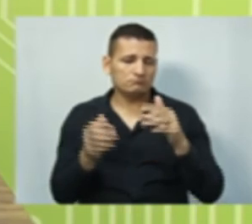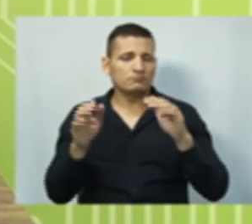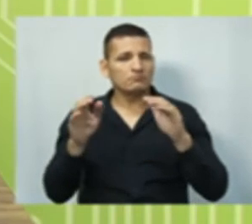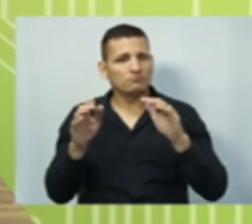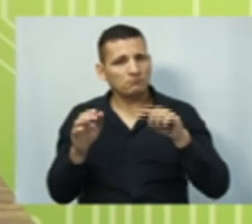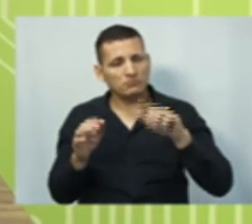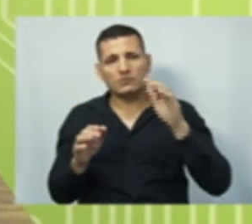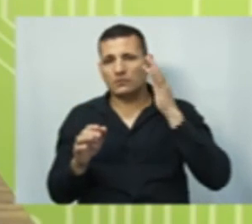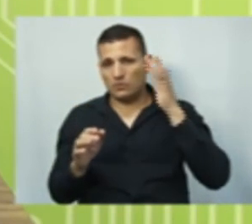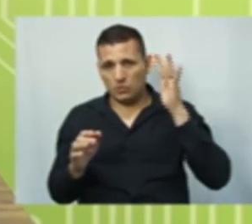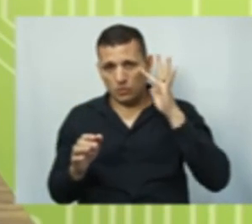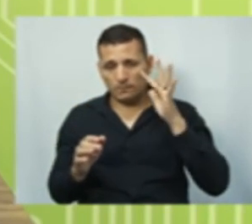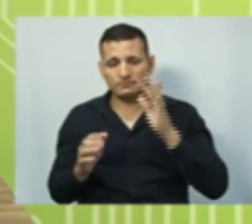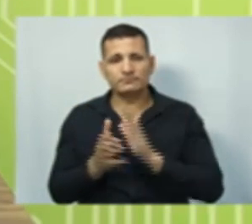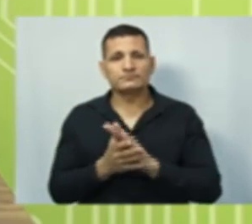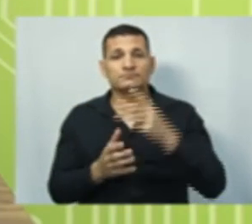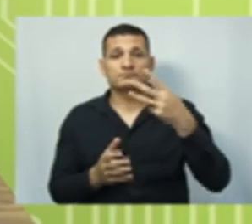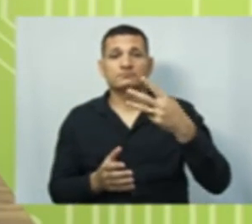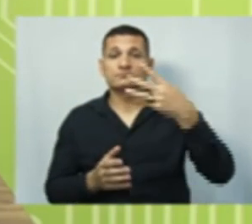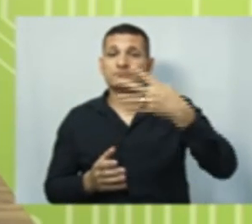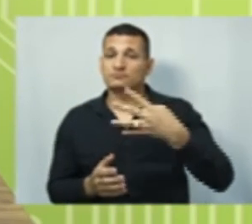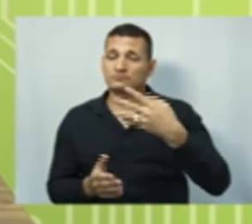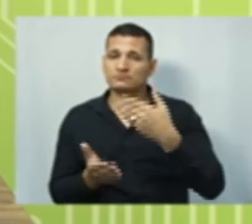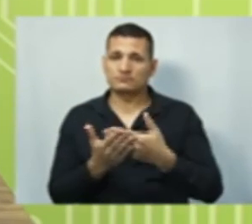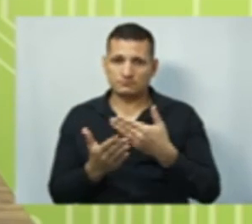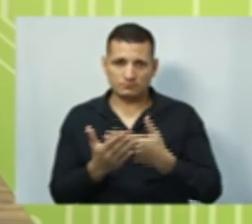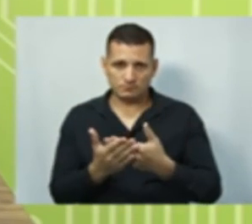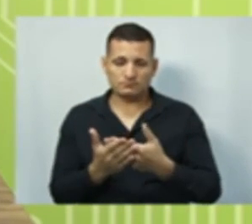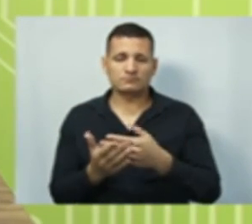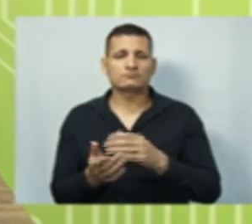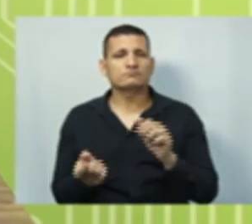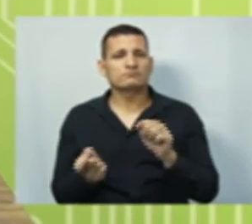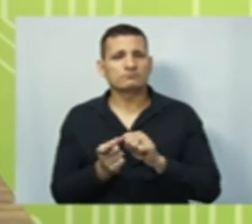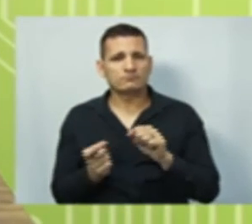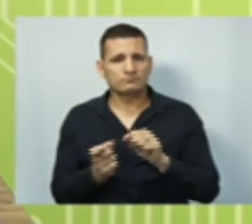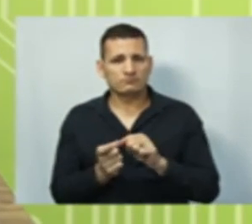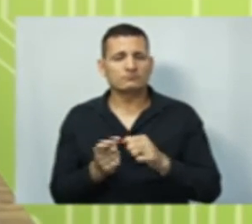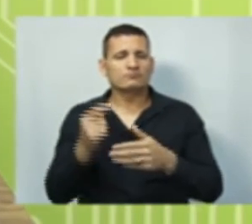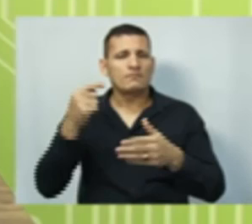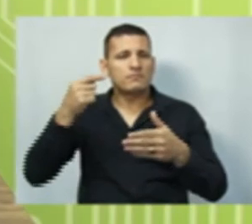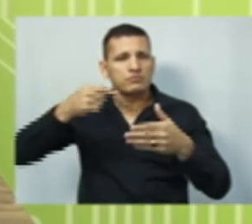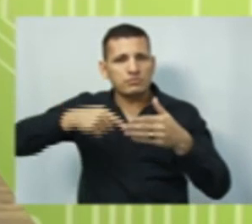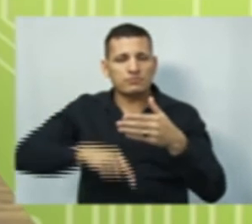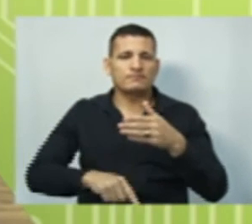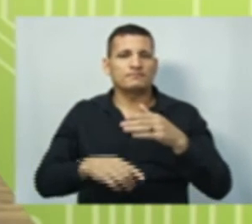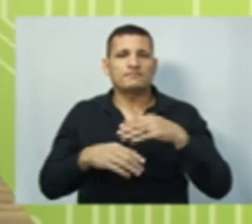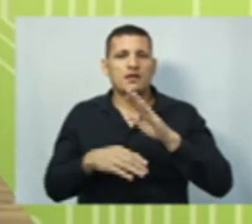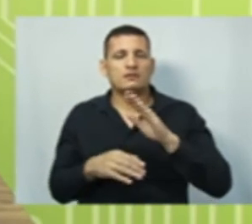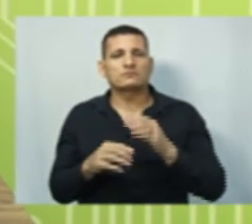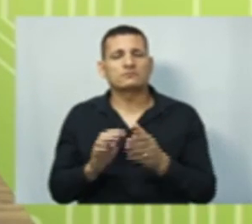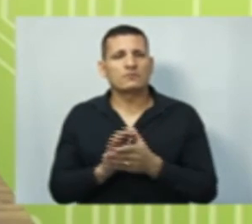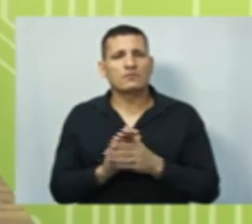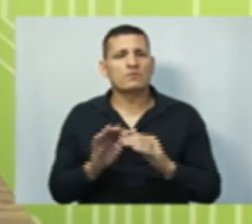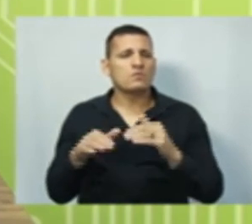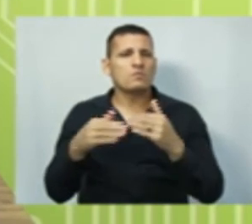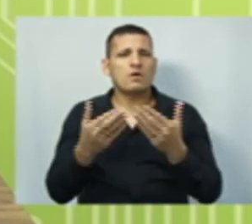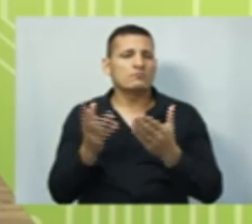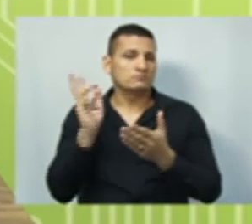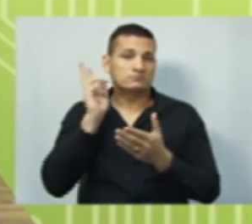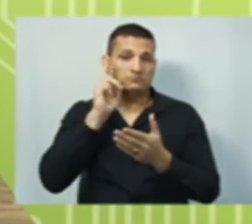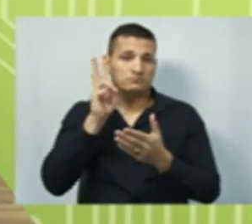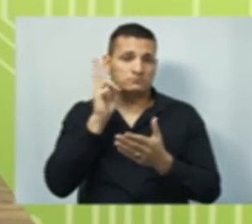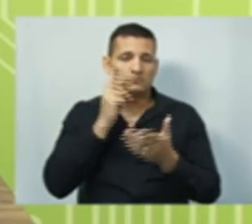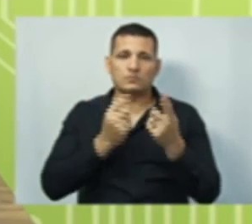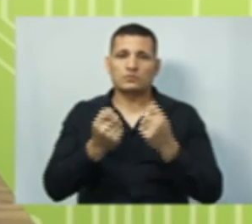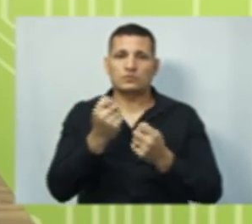teórica, e na terceira e quarta aula, nós vamos fazer uma abordagem bem profunda sobre quais são a história econômica do estado